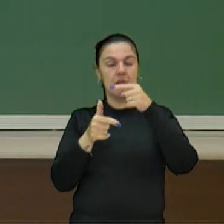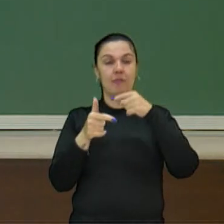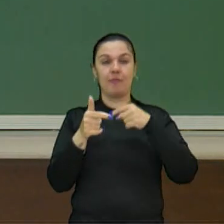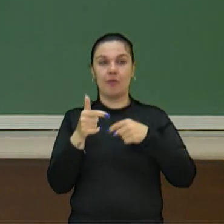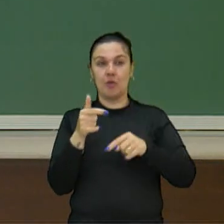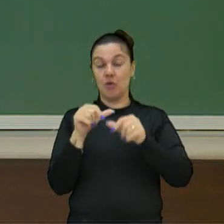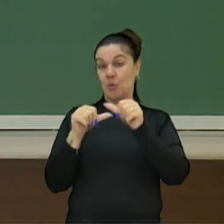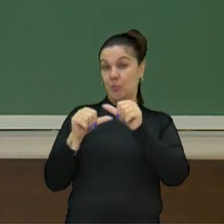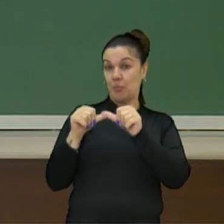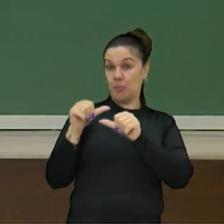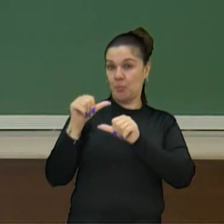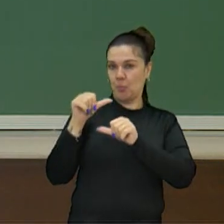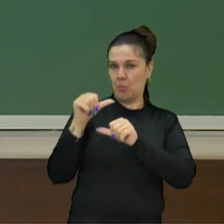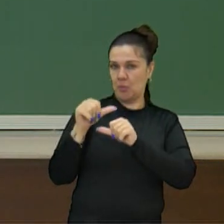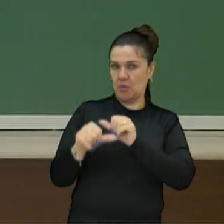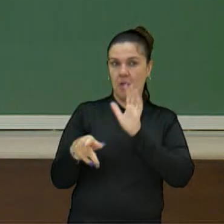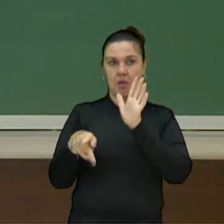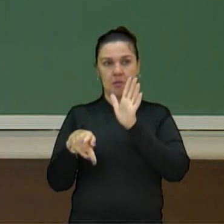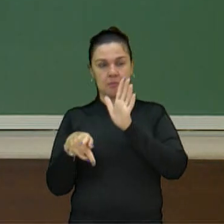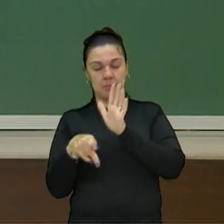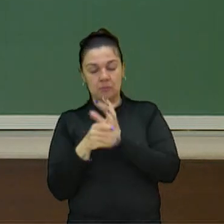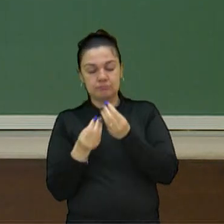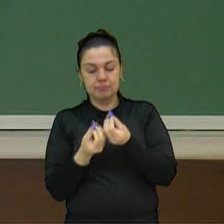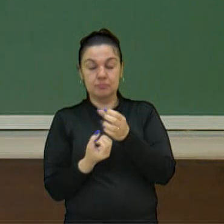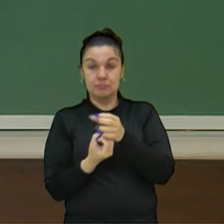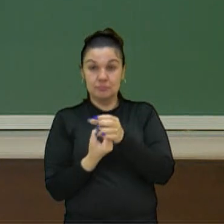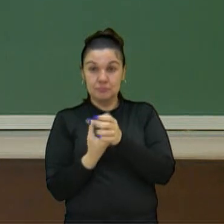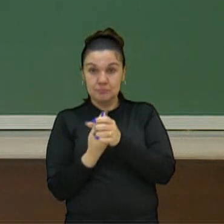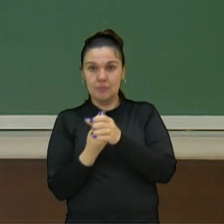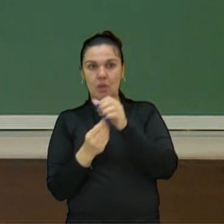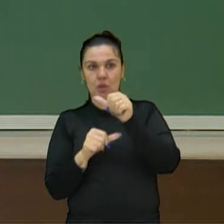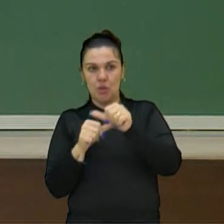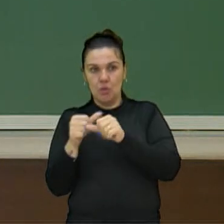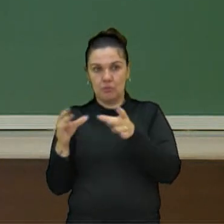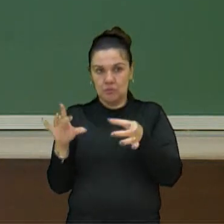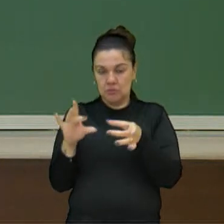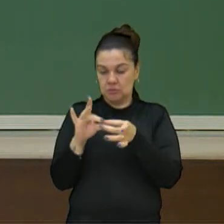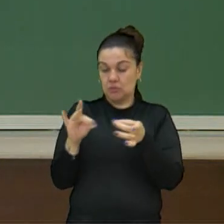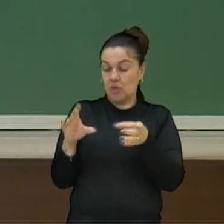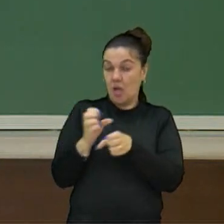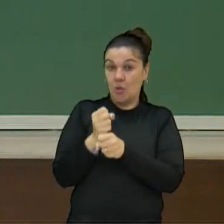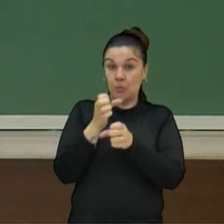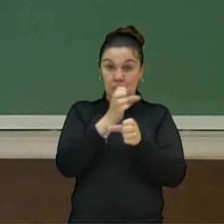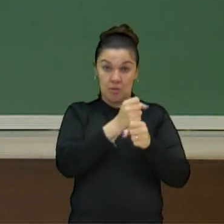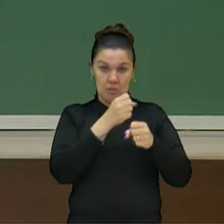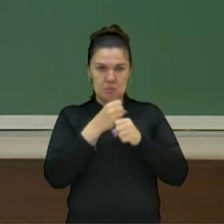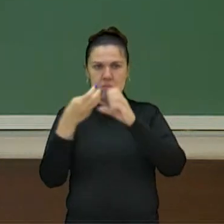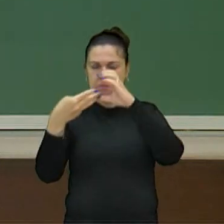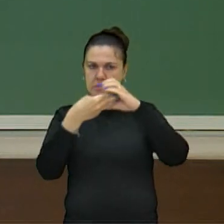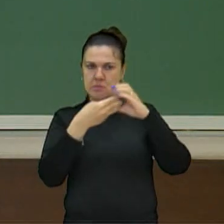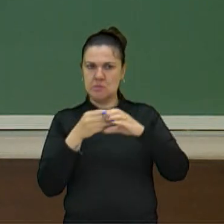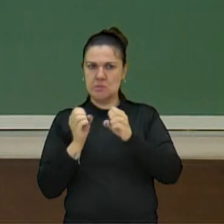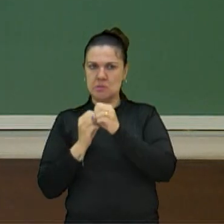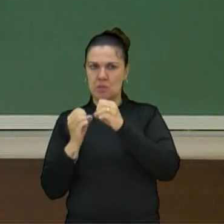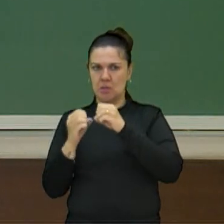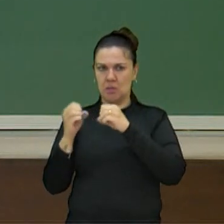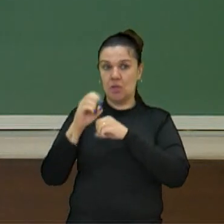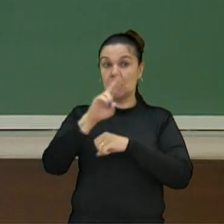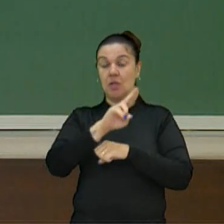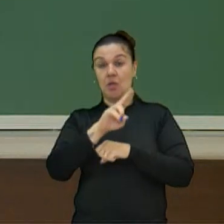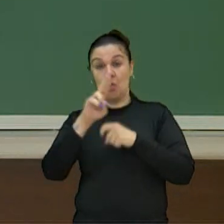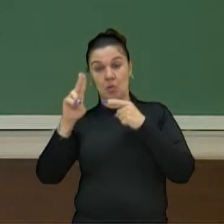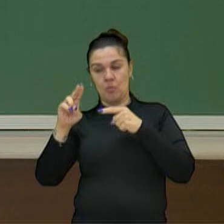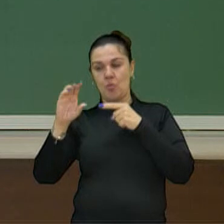foram fazendo com que estruturas orgânicas se formassem e fossem aos poucos se agrupando, até formar o que a gente chama de coacervado.